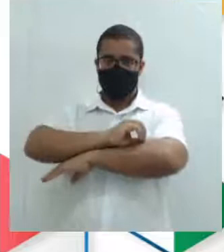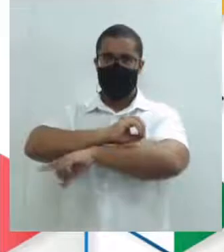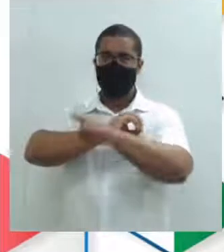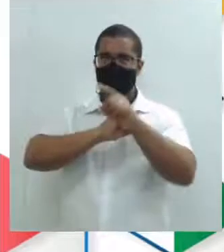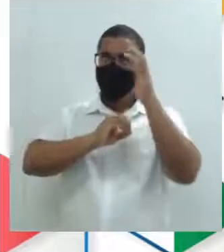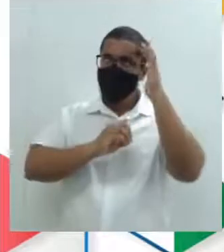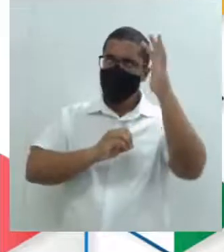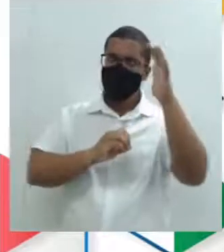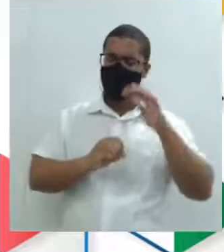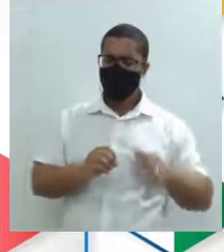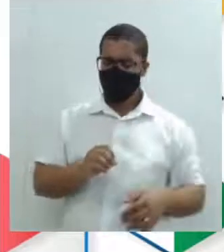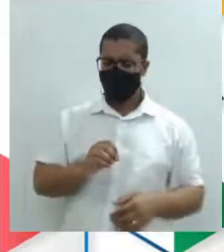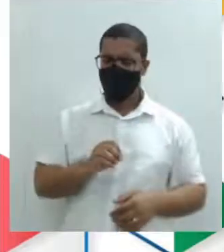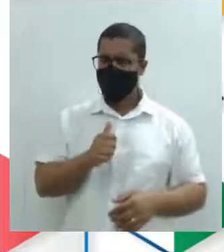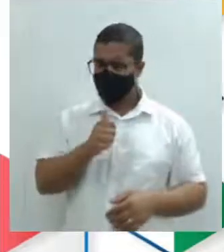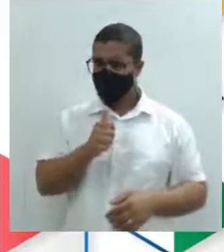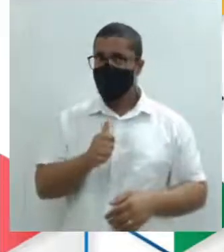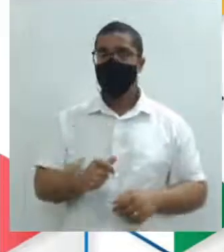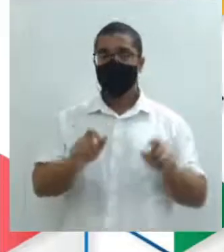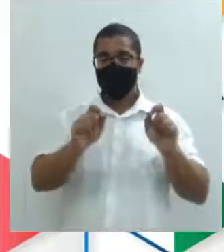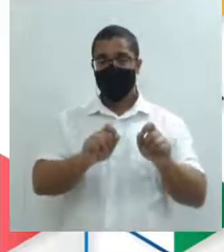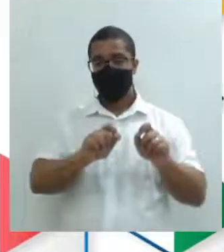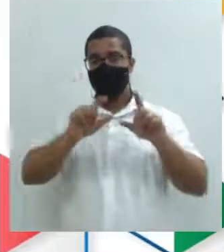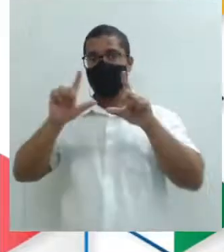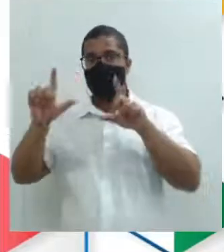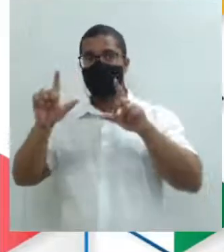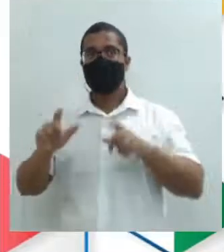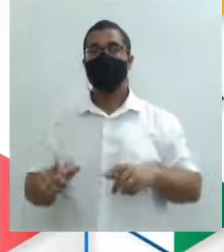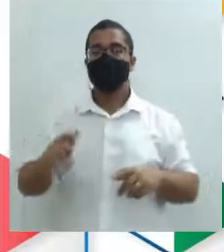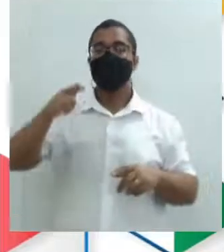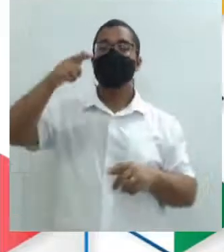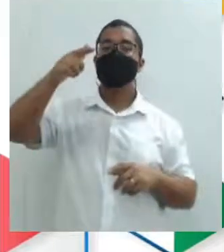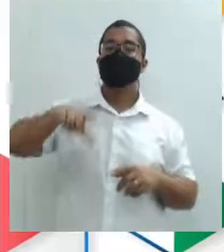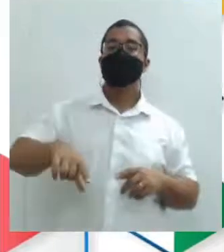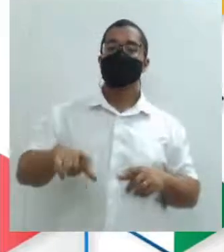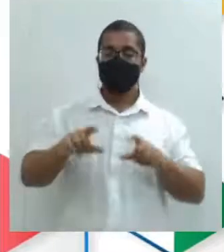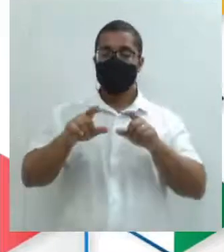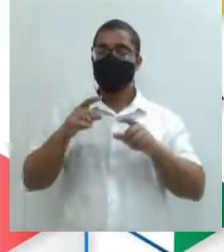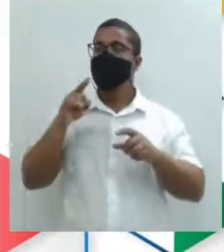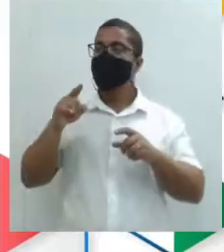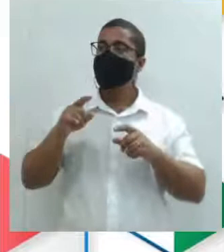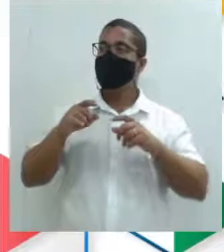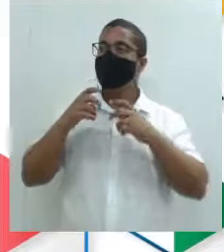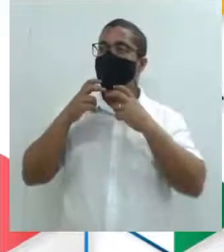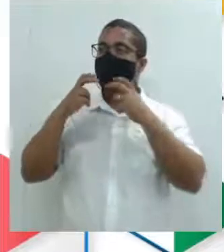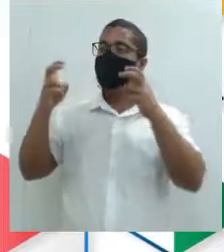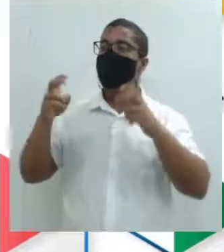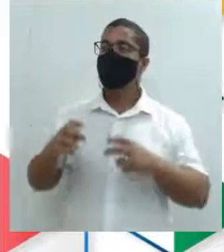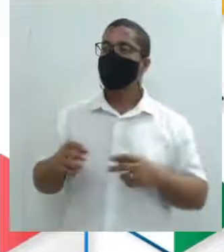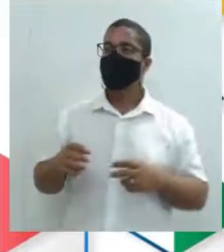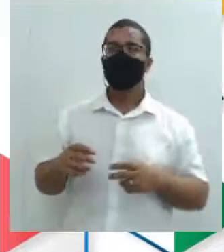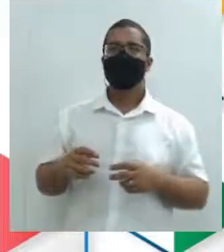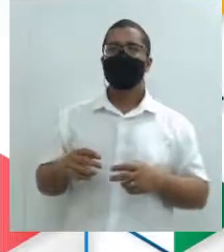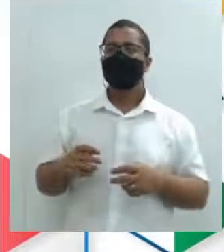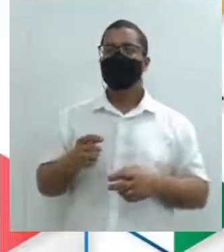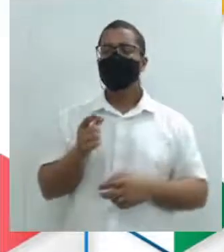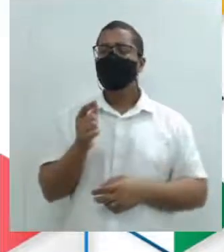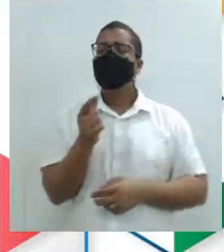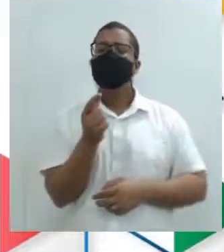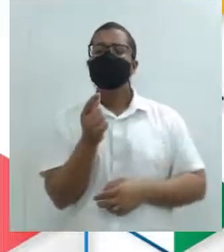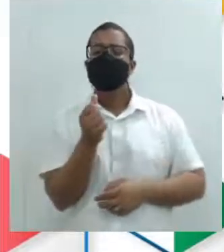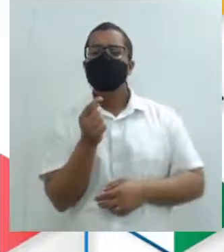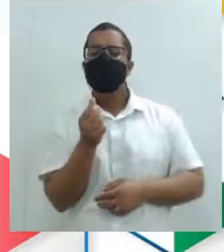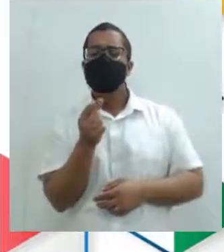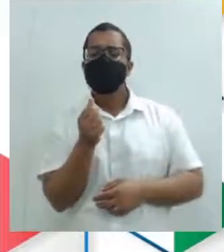aí já. Em seguida temos a seguinte fala dele: quanto quer pelo pôr